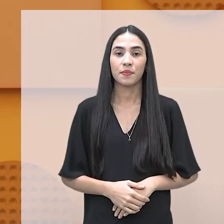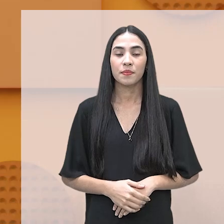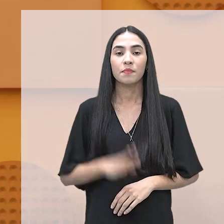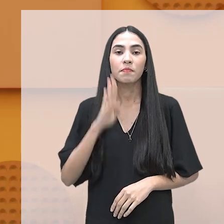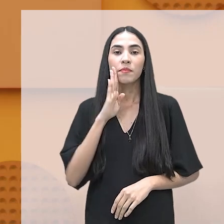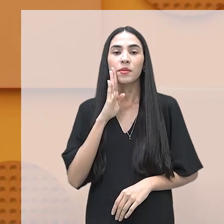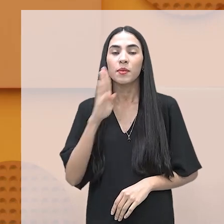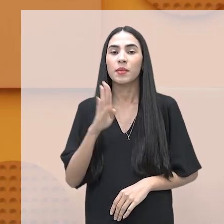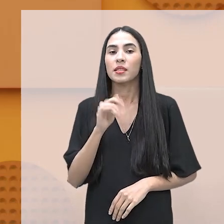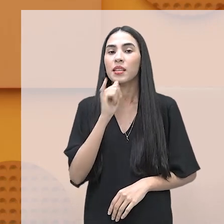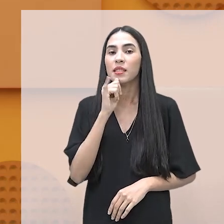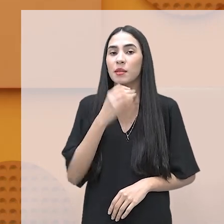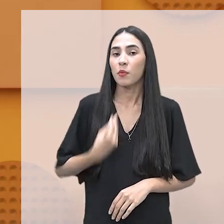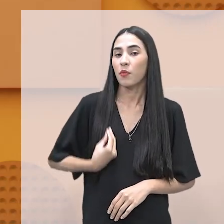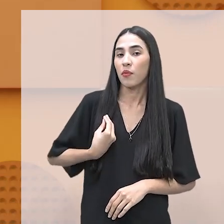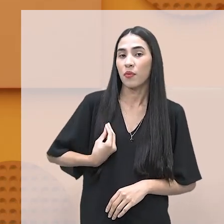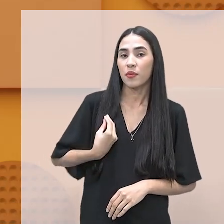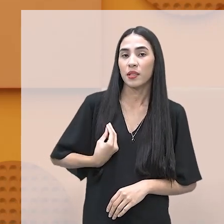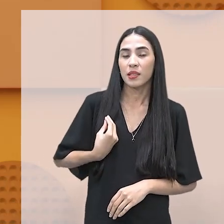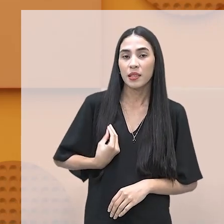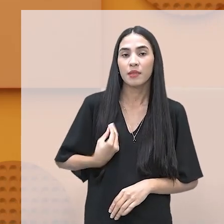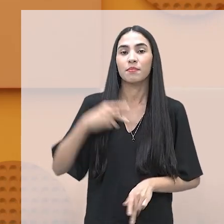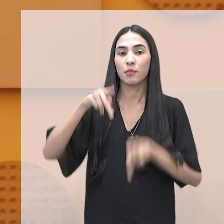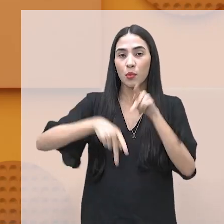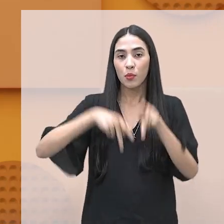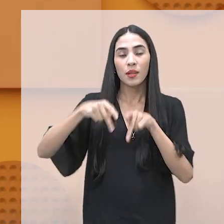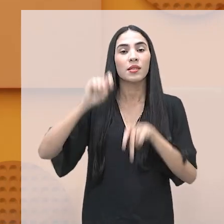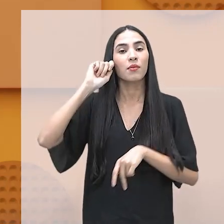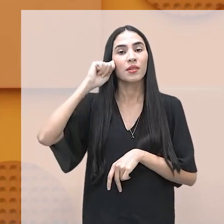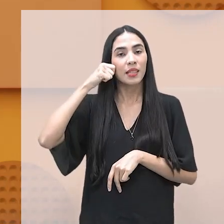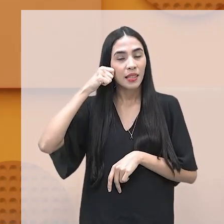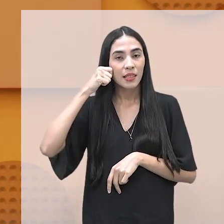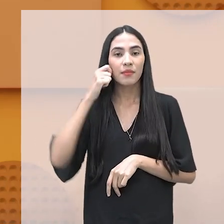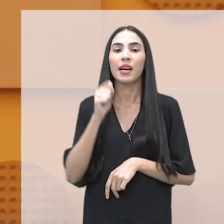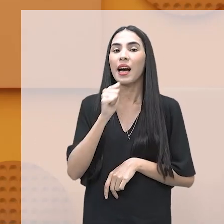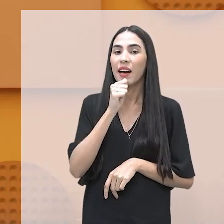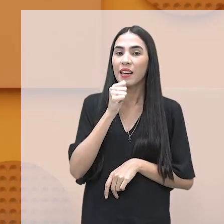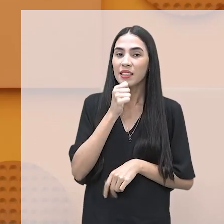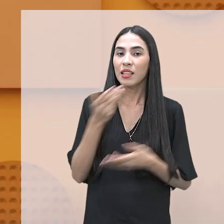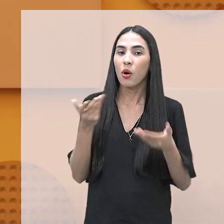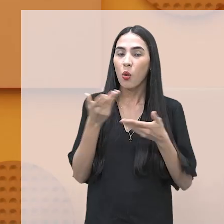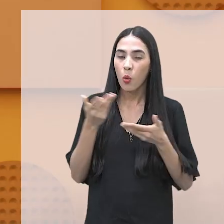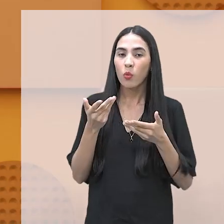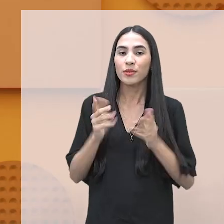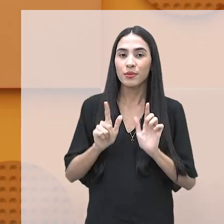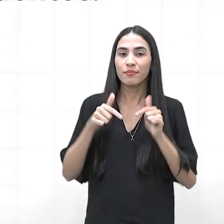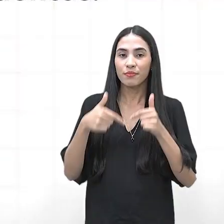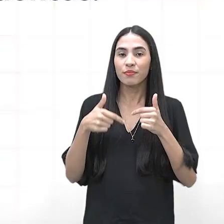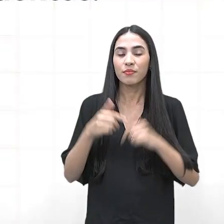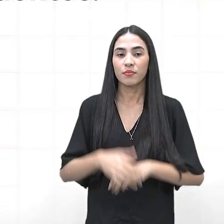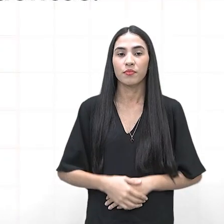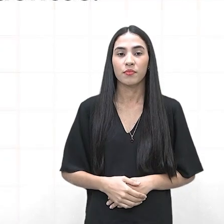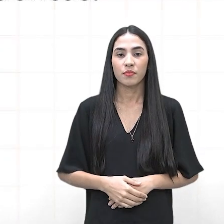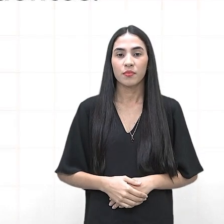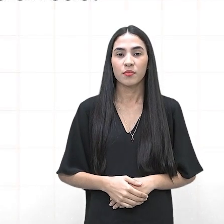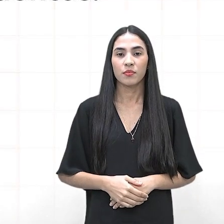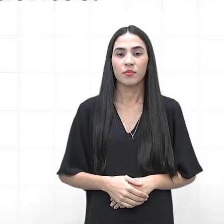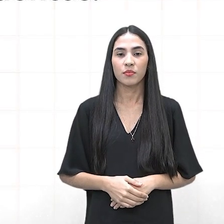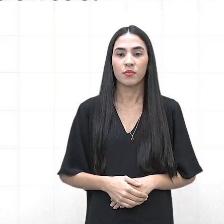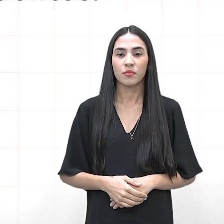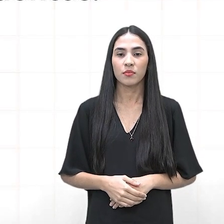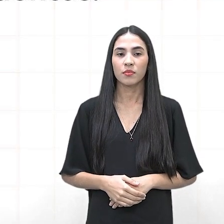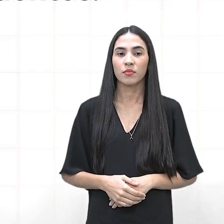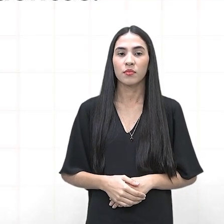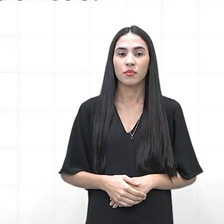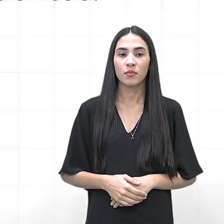na condição de vida que grande parte da população negra tem até os nossos dias. Vamos voltar para o texto. Vamos lá, galera.